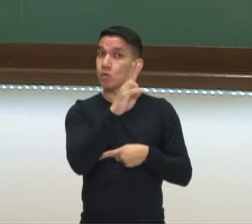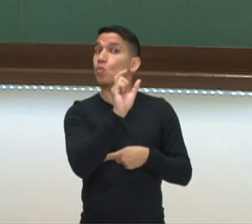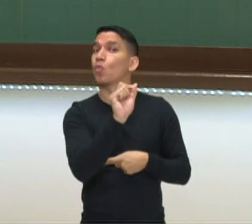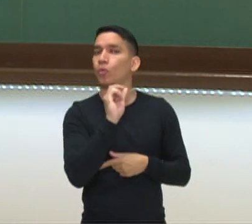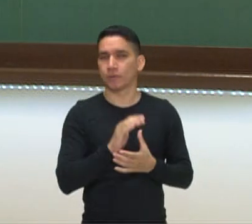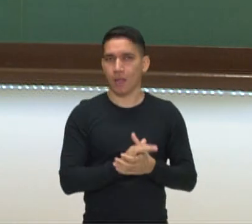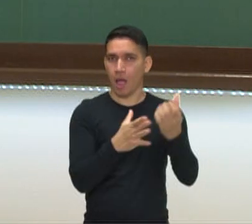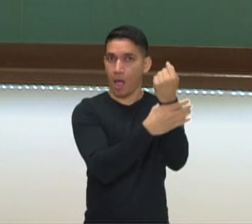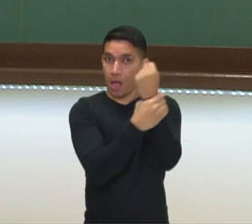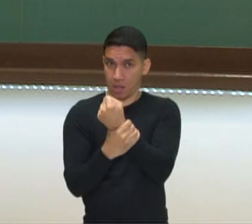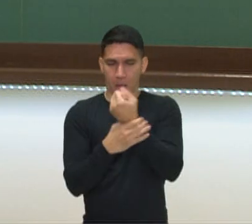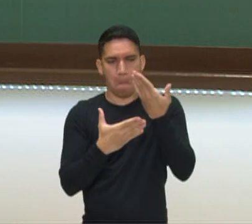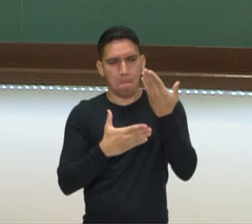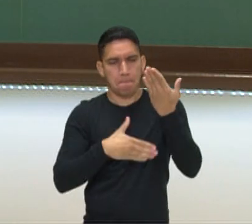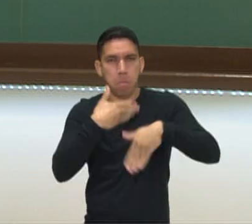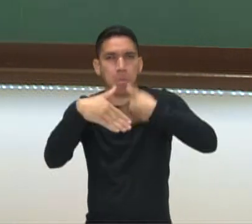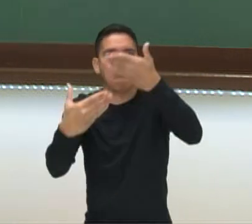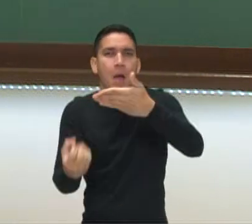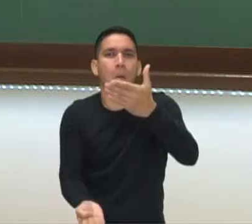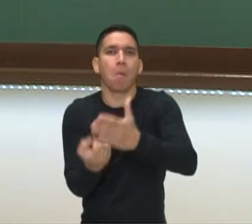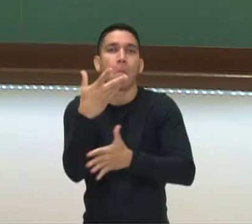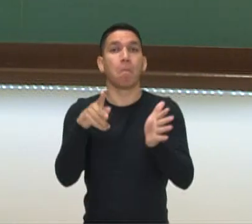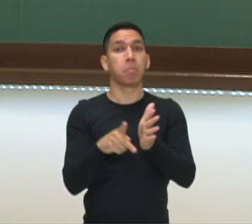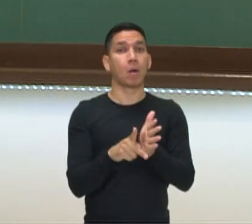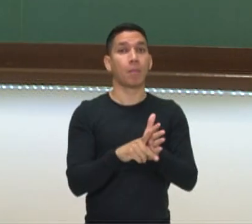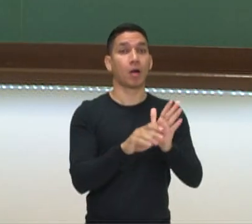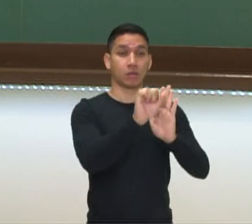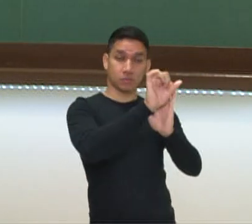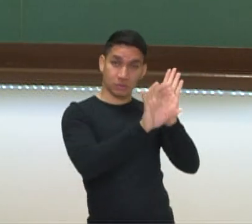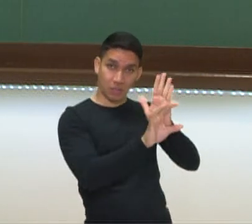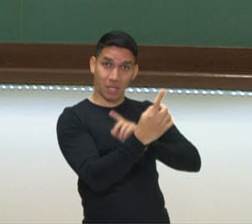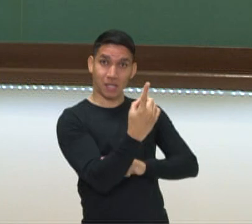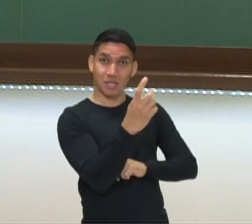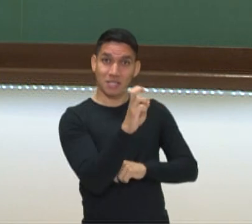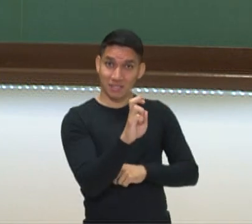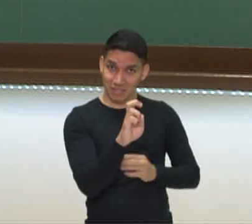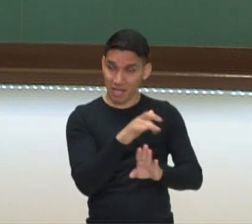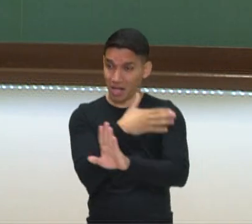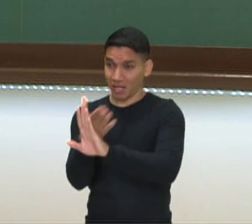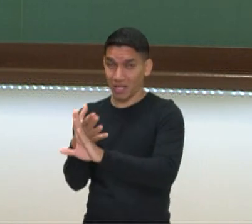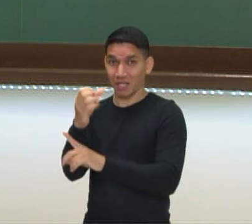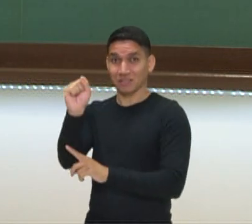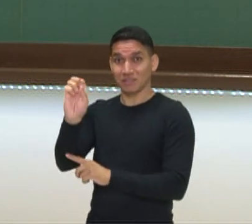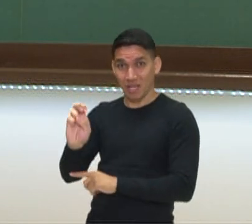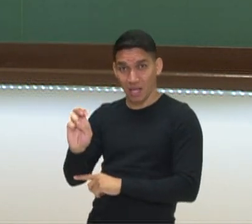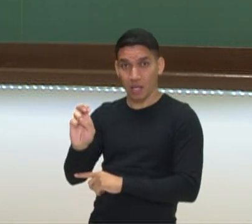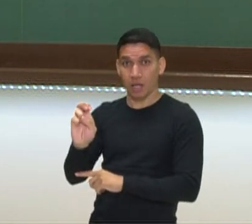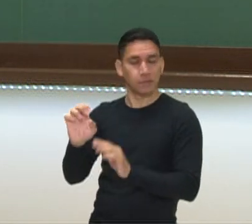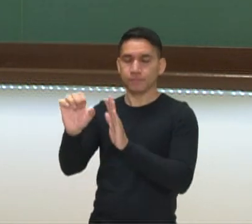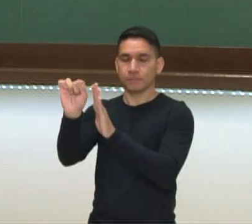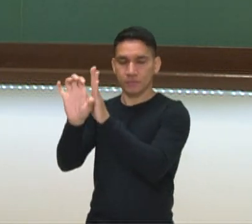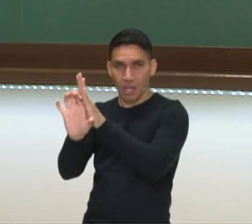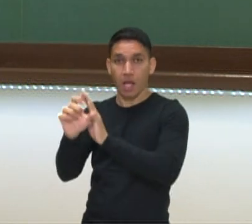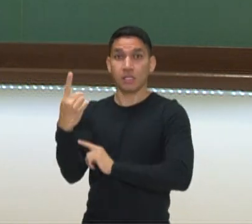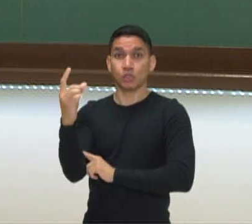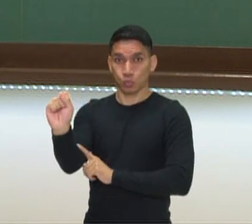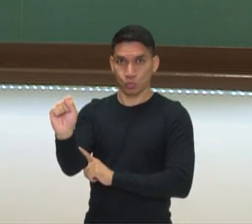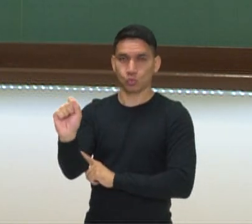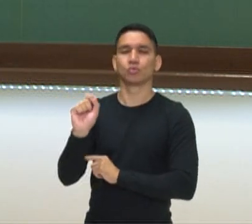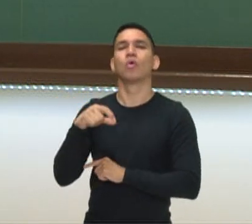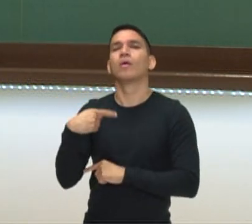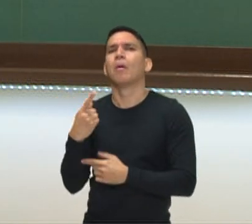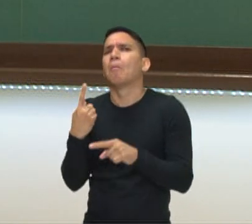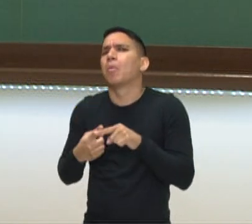o absolutismo se desenvolve do século XV, né, dura do século XV ao século XVIII. Por quê? Porque antes do século